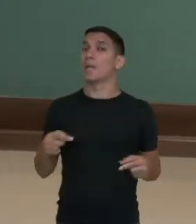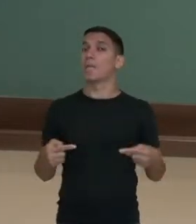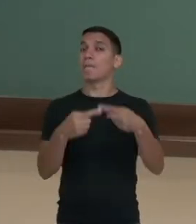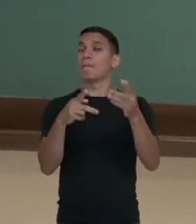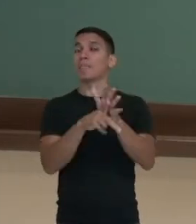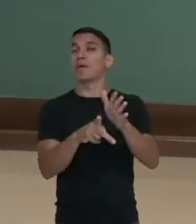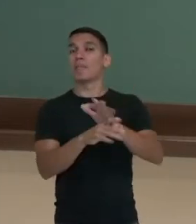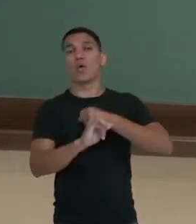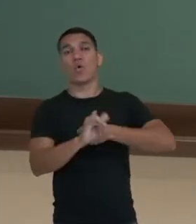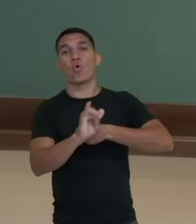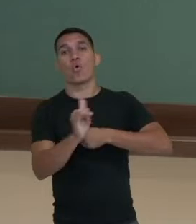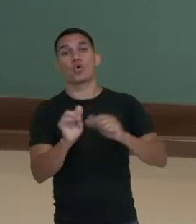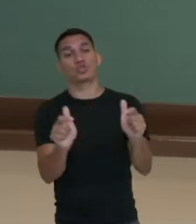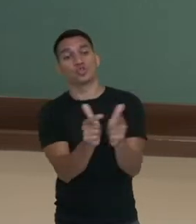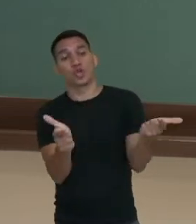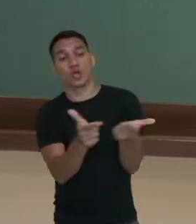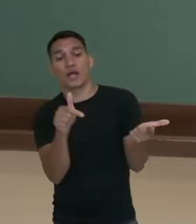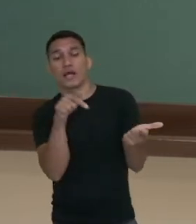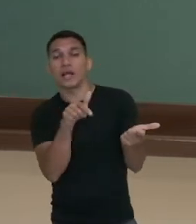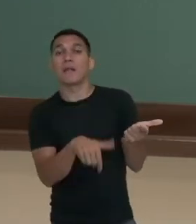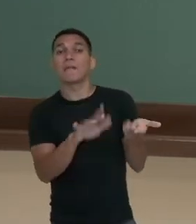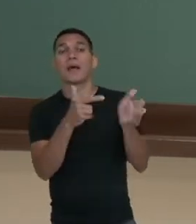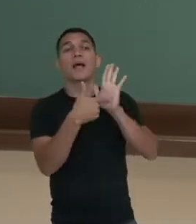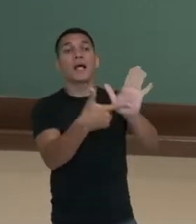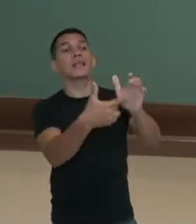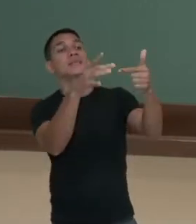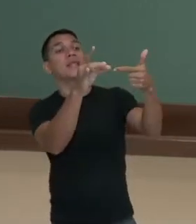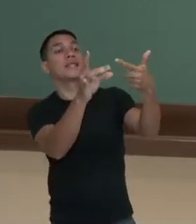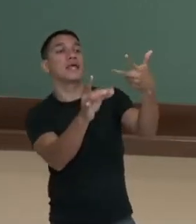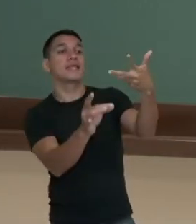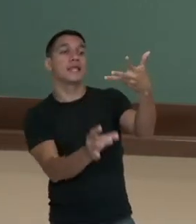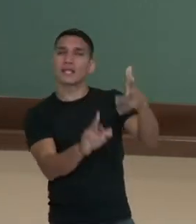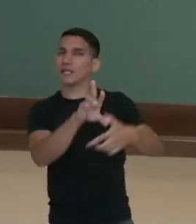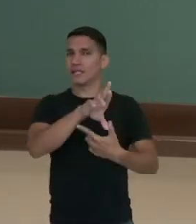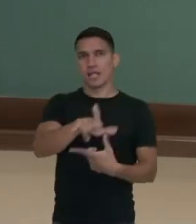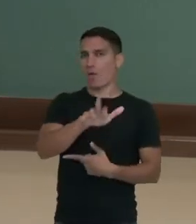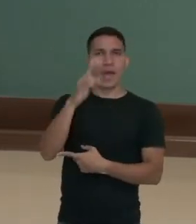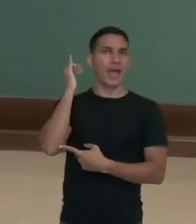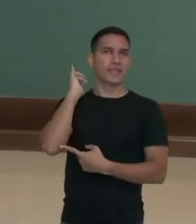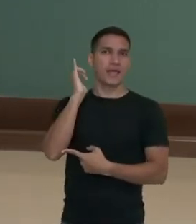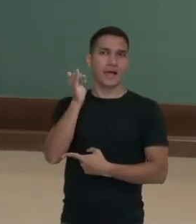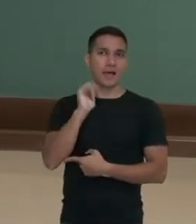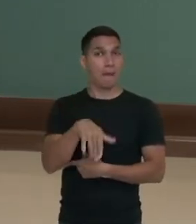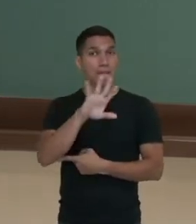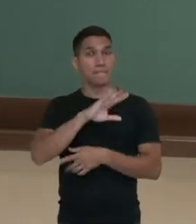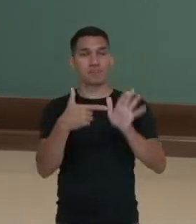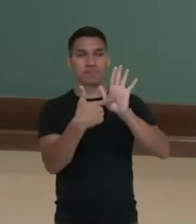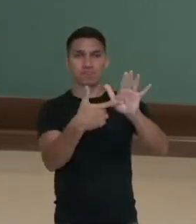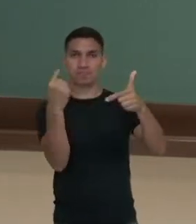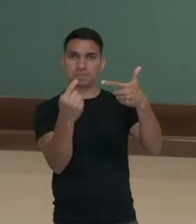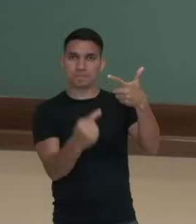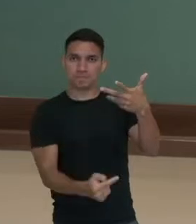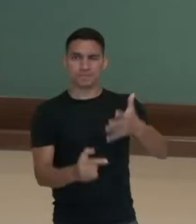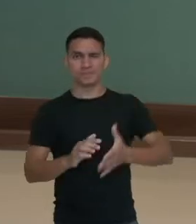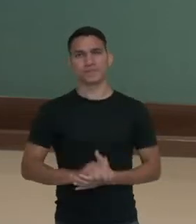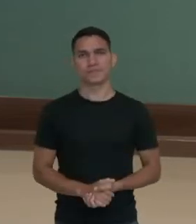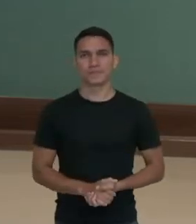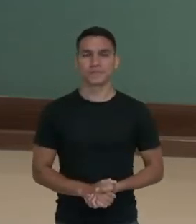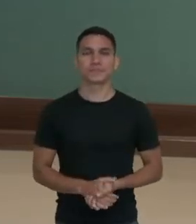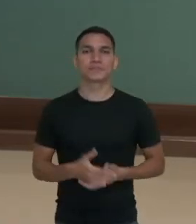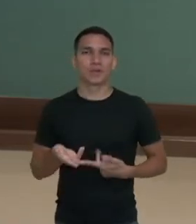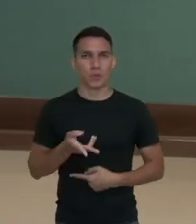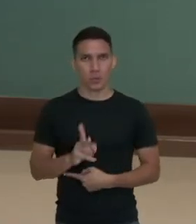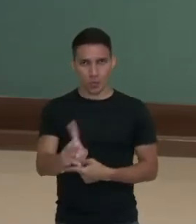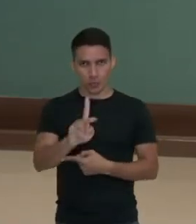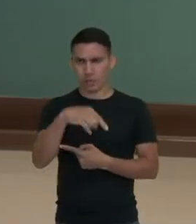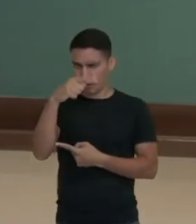crônica jornalística, que ela é mais expositiva. Ela não é tão narrativa, ela é mais expositiva. Beleza? Vamos seguir.